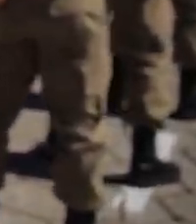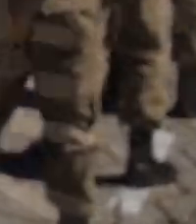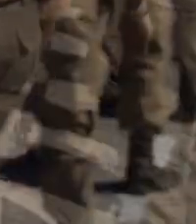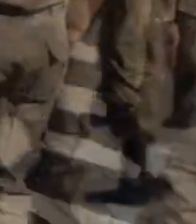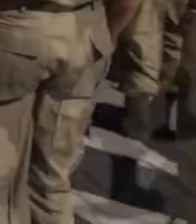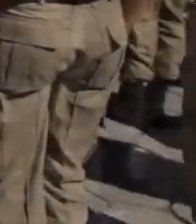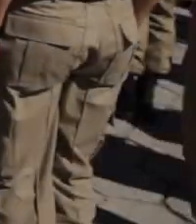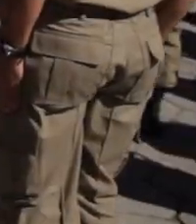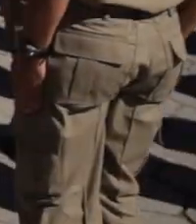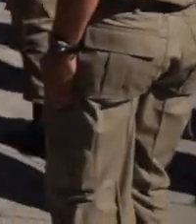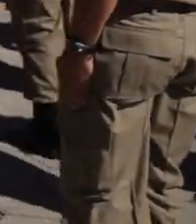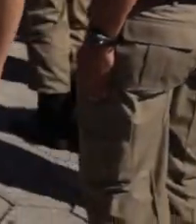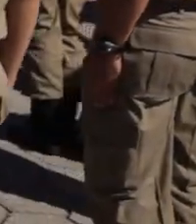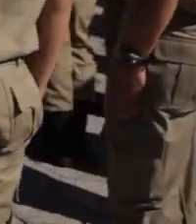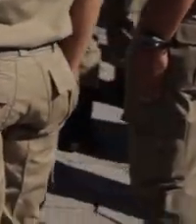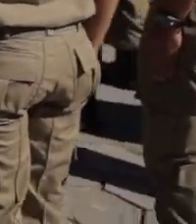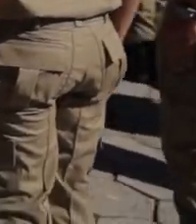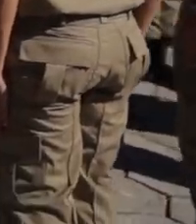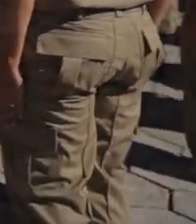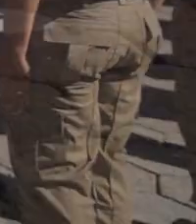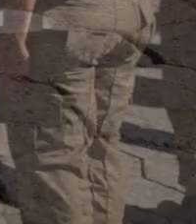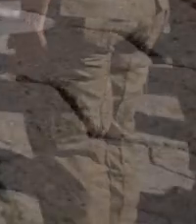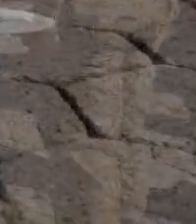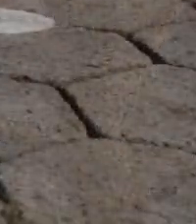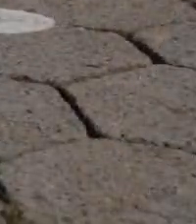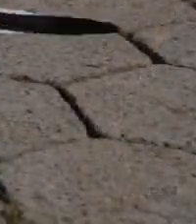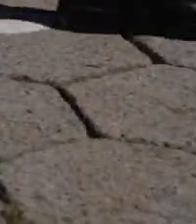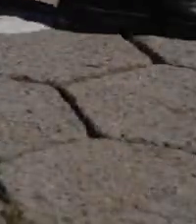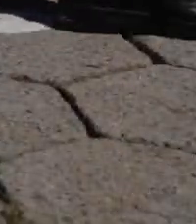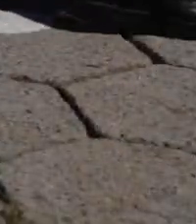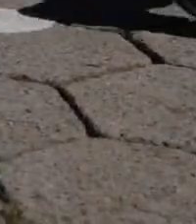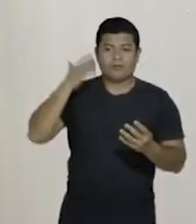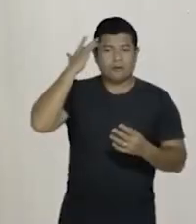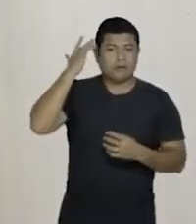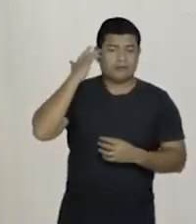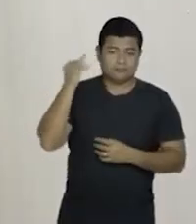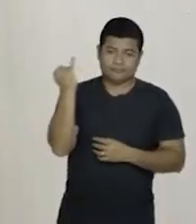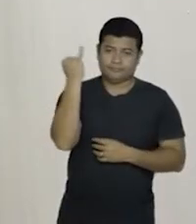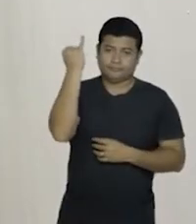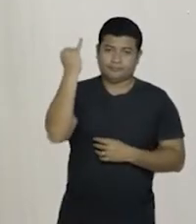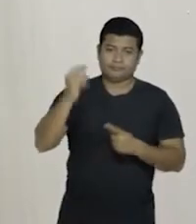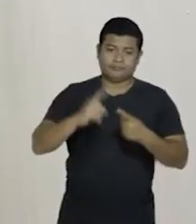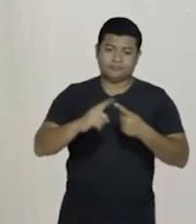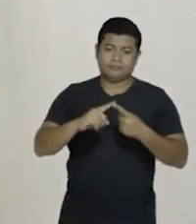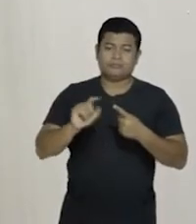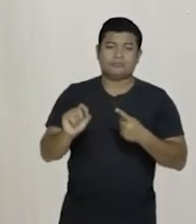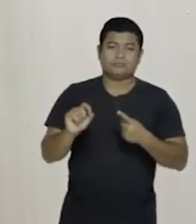na escala de mais de 9 mil policiais militares que atuam nas ruas primeiro